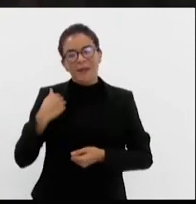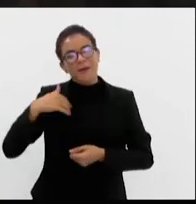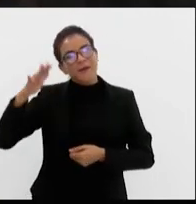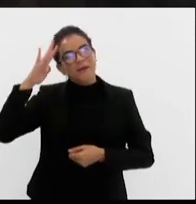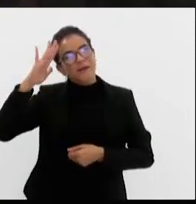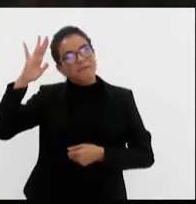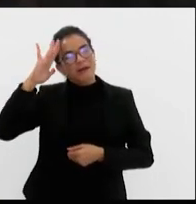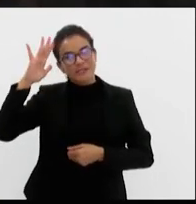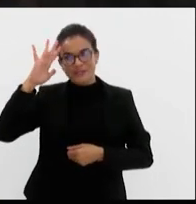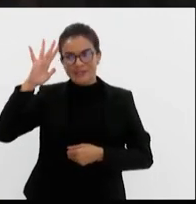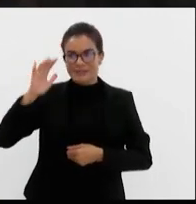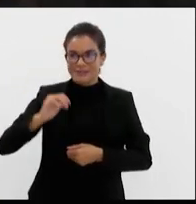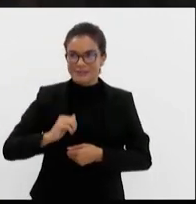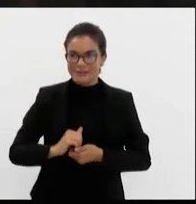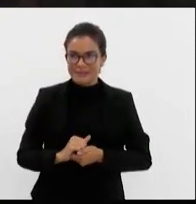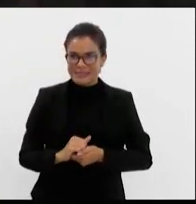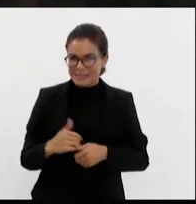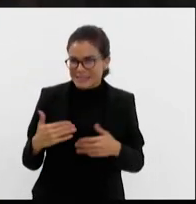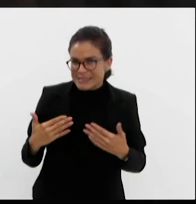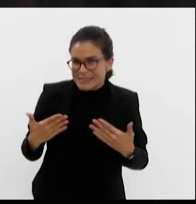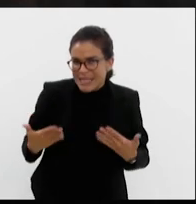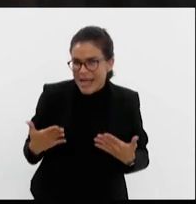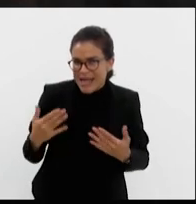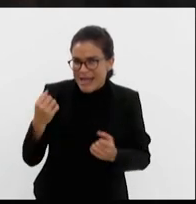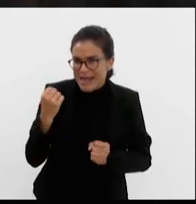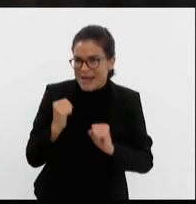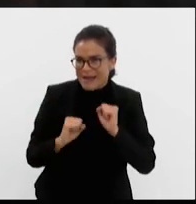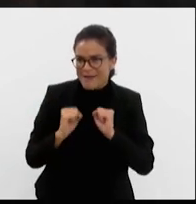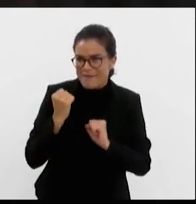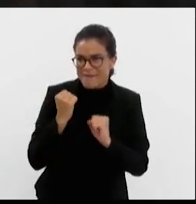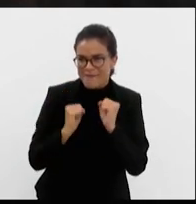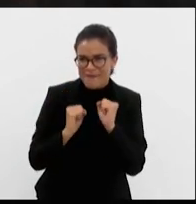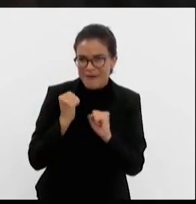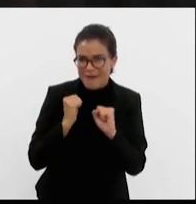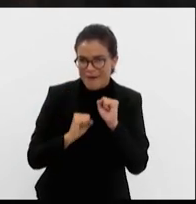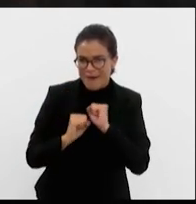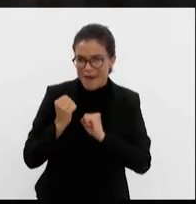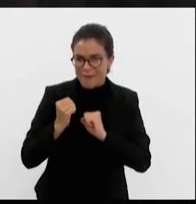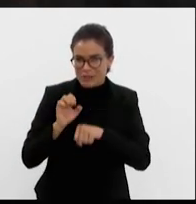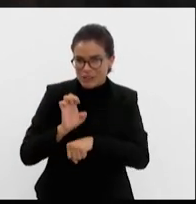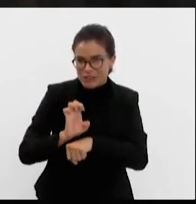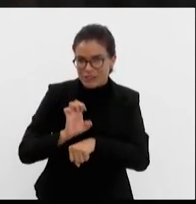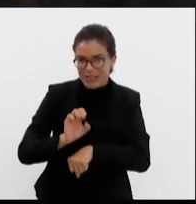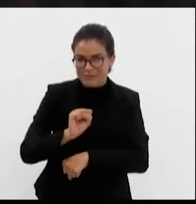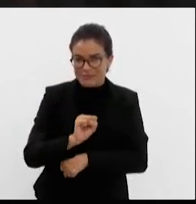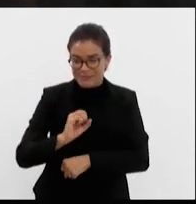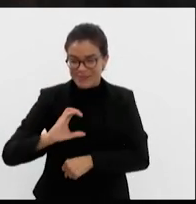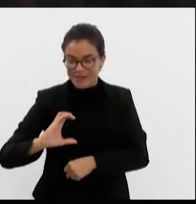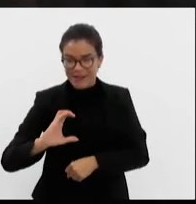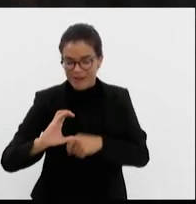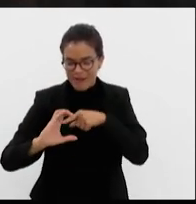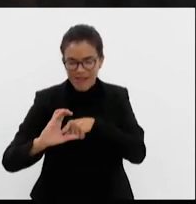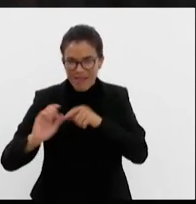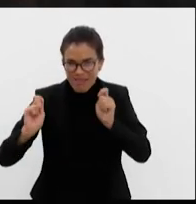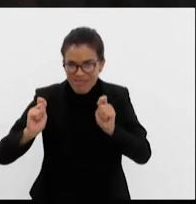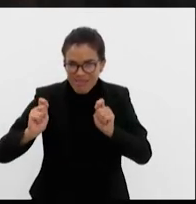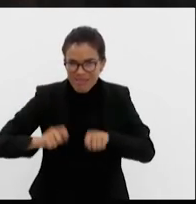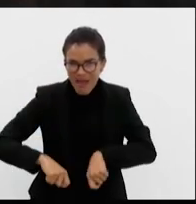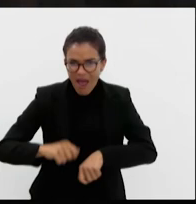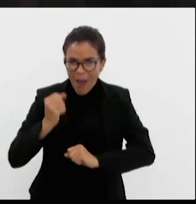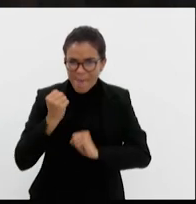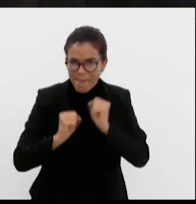imaginando o seguinte, será que a fábrica lá em Santa Catarina vai ter